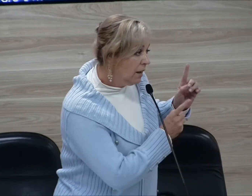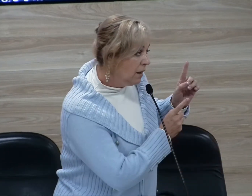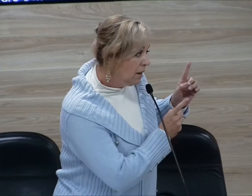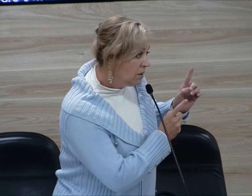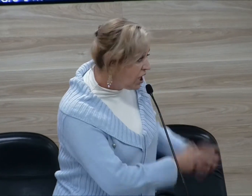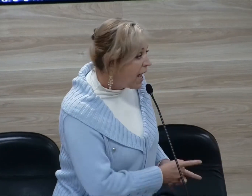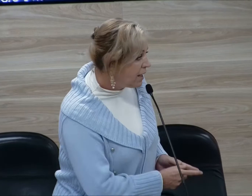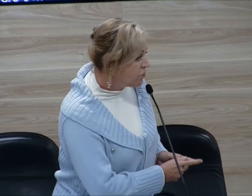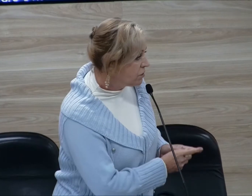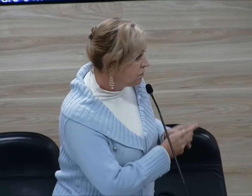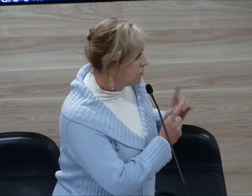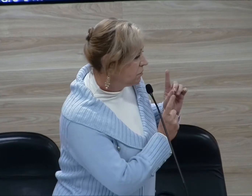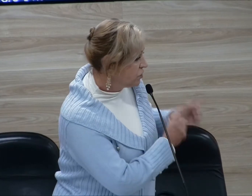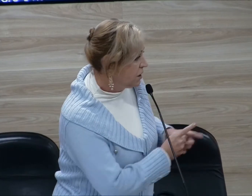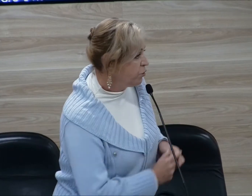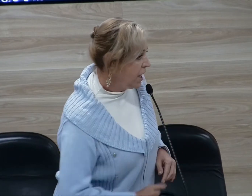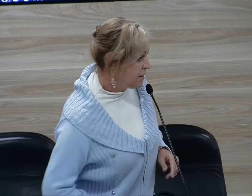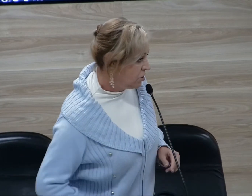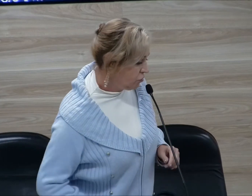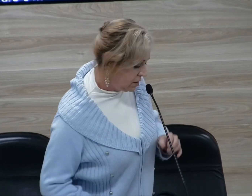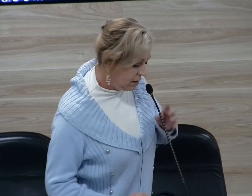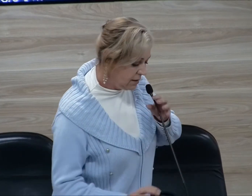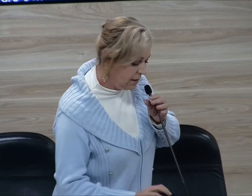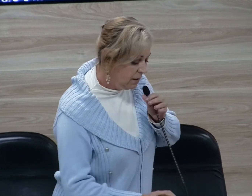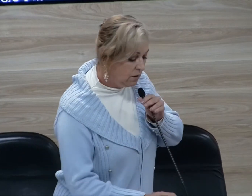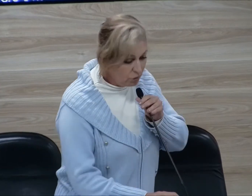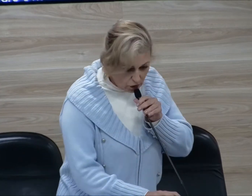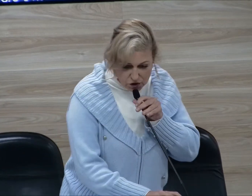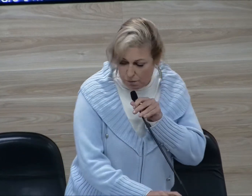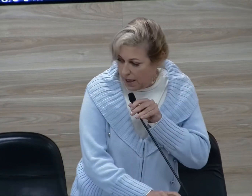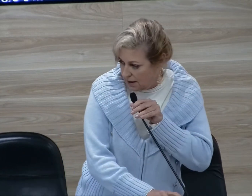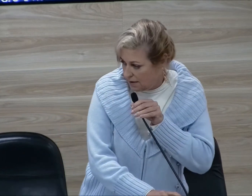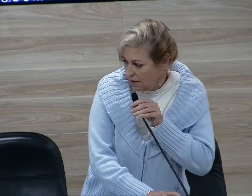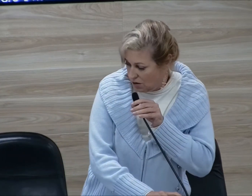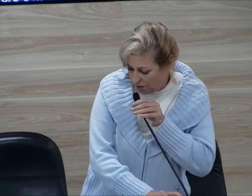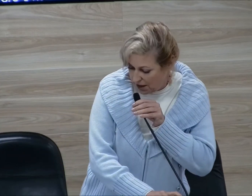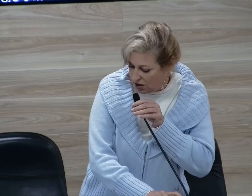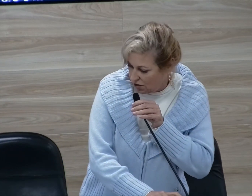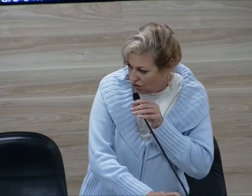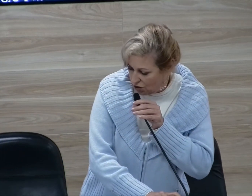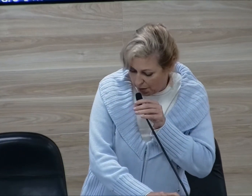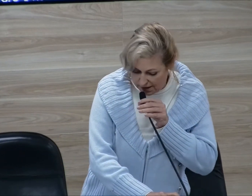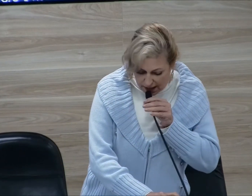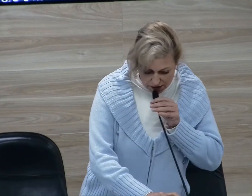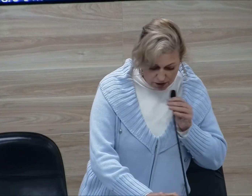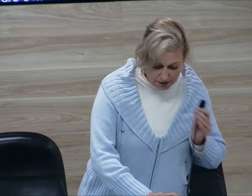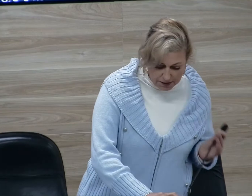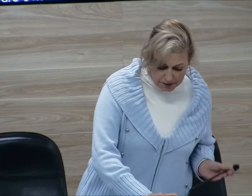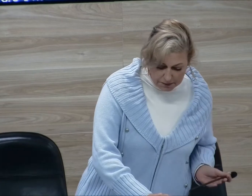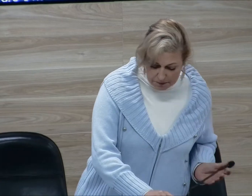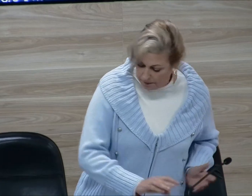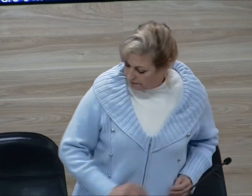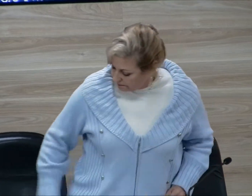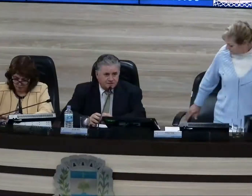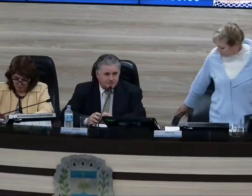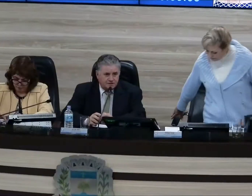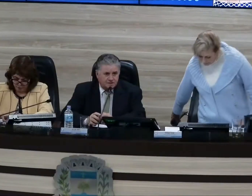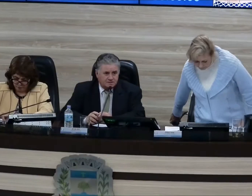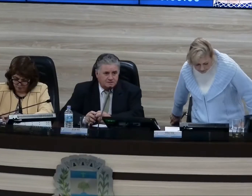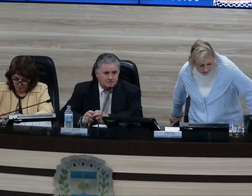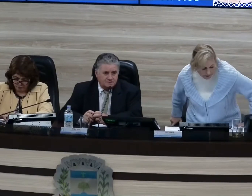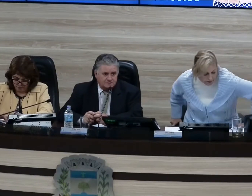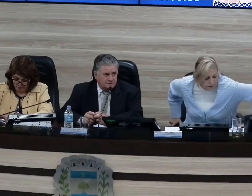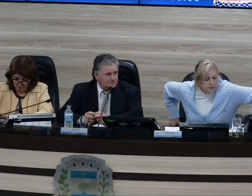problemas diários nos tribunais de justiça do nosso país. Somente isso, senhor presidente. Doutora Maraísa Matos